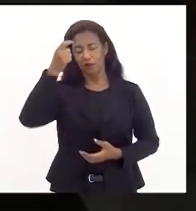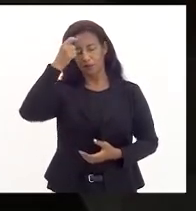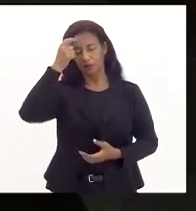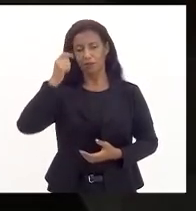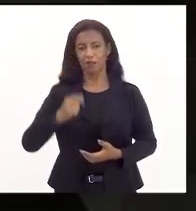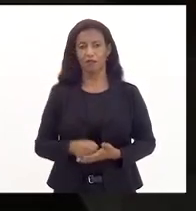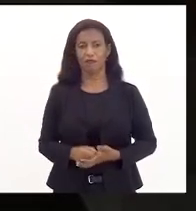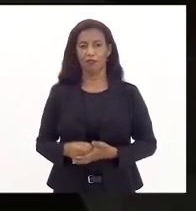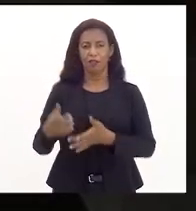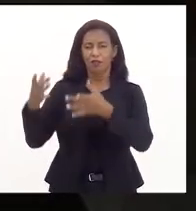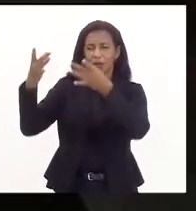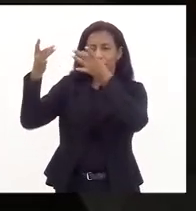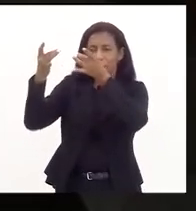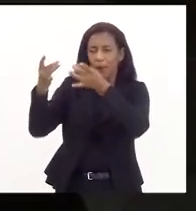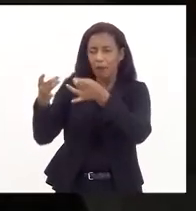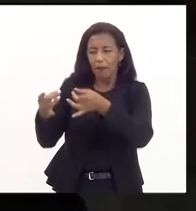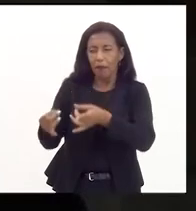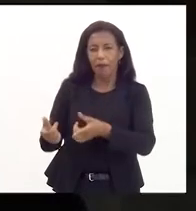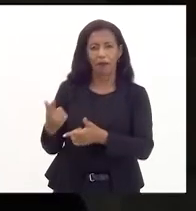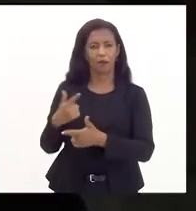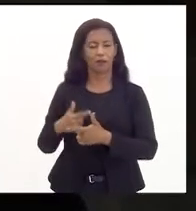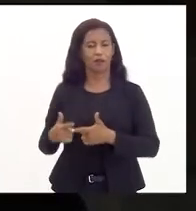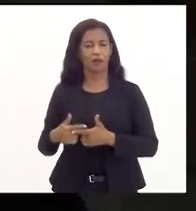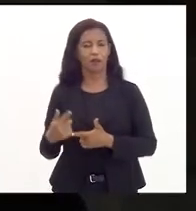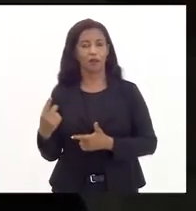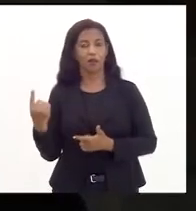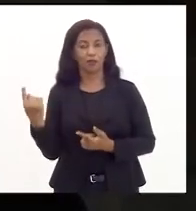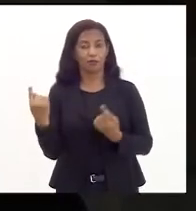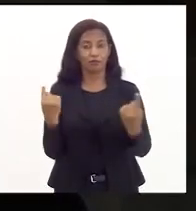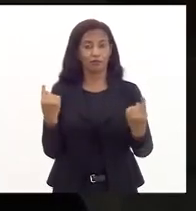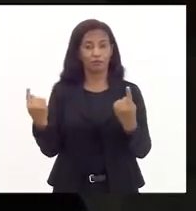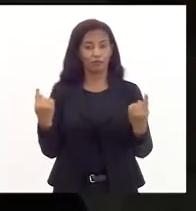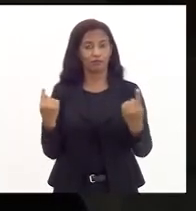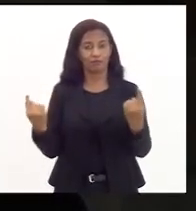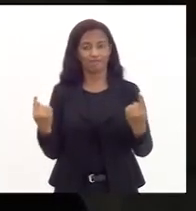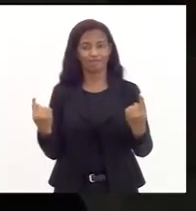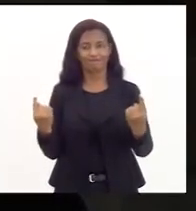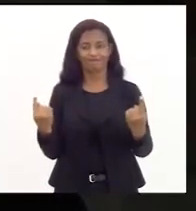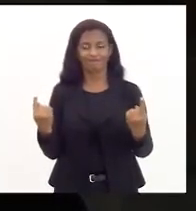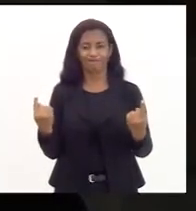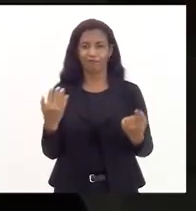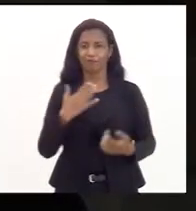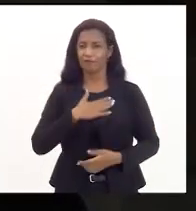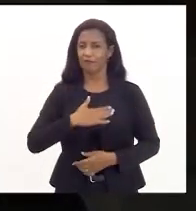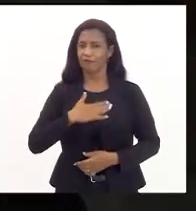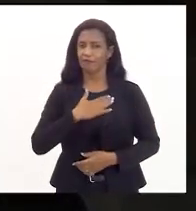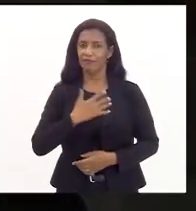de mitigar os problemas, os dois extremos não ficaram satisfeitos.